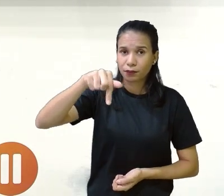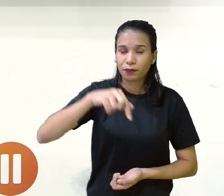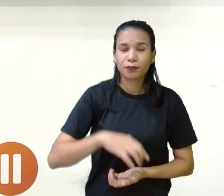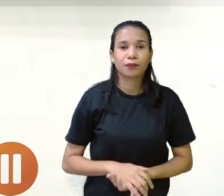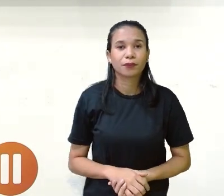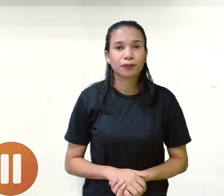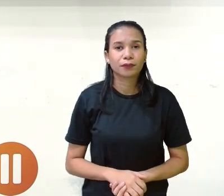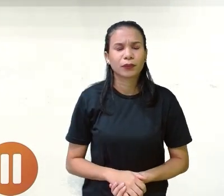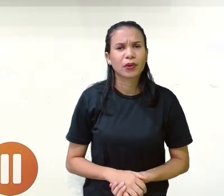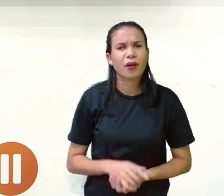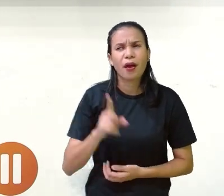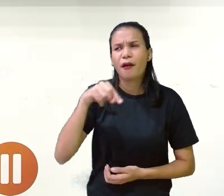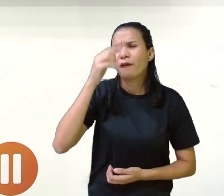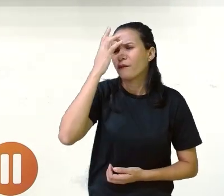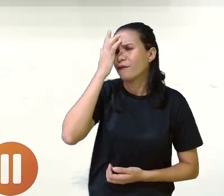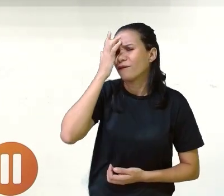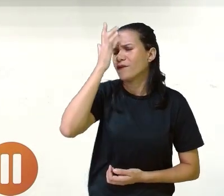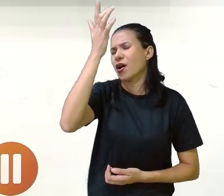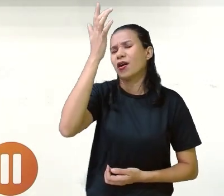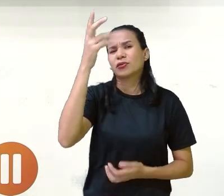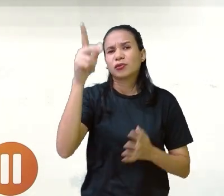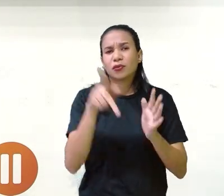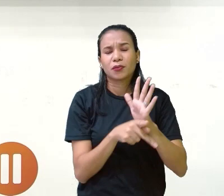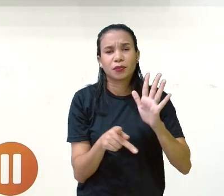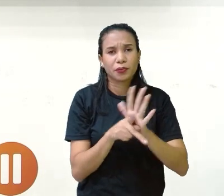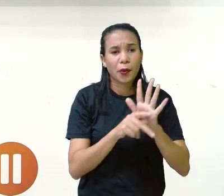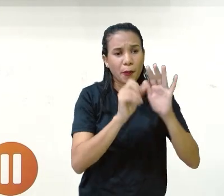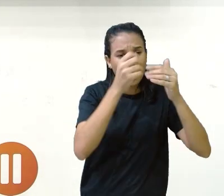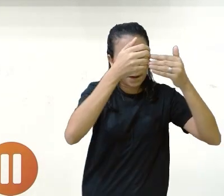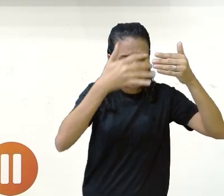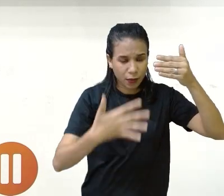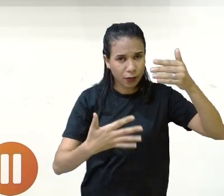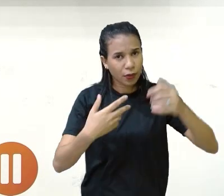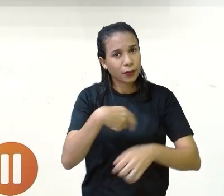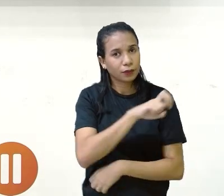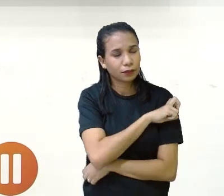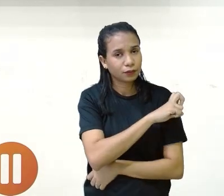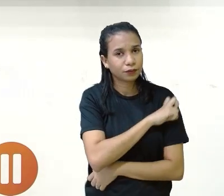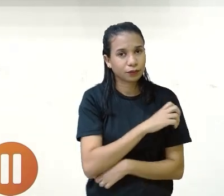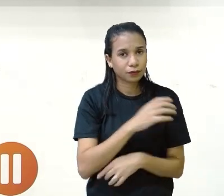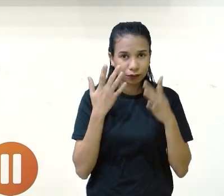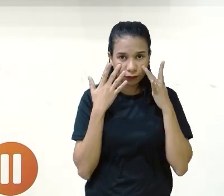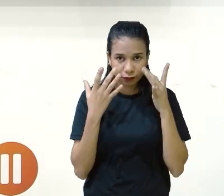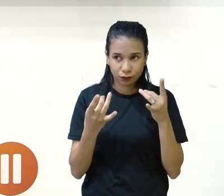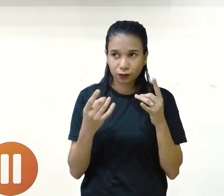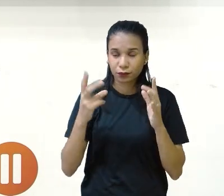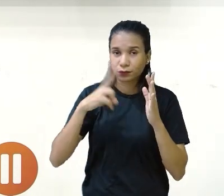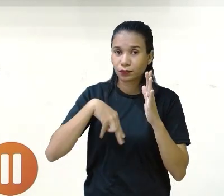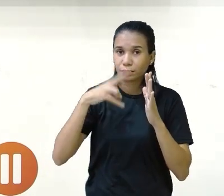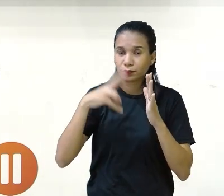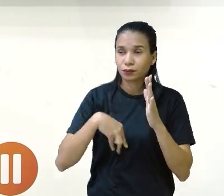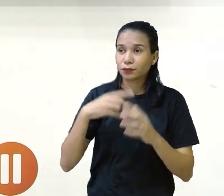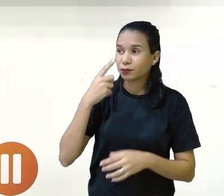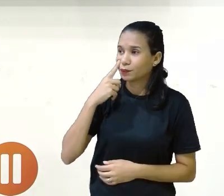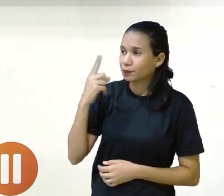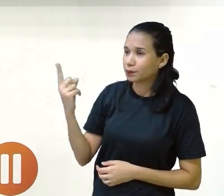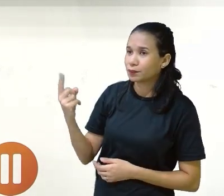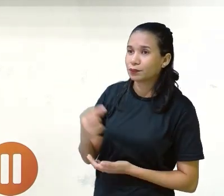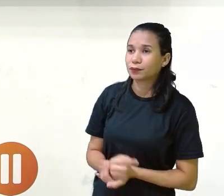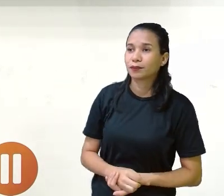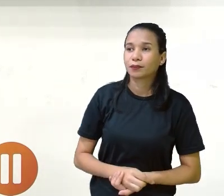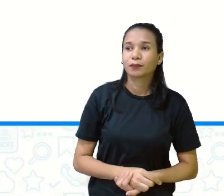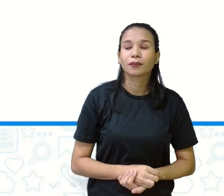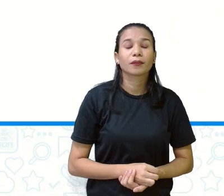1857. Muito fácil fazer a decomposição. Quinto ano, presta atenção nessa leitura. Vê,